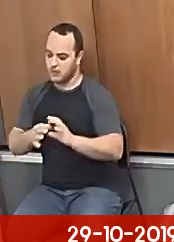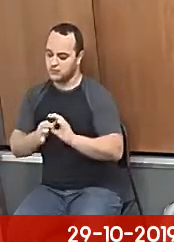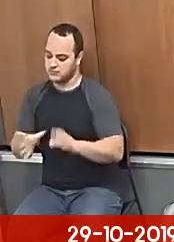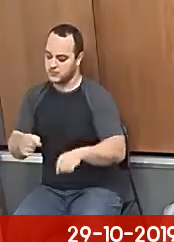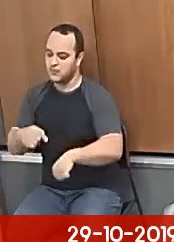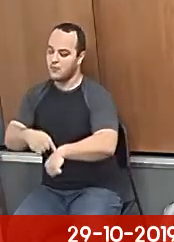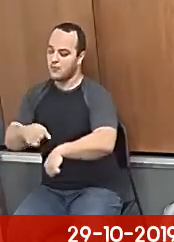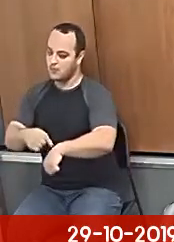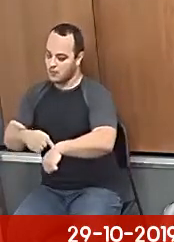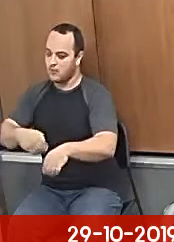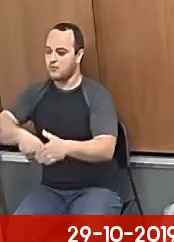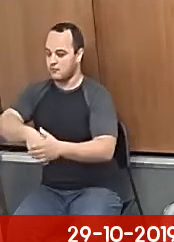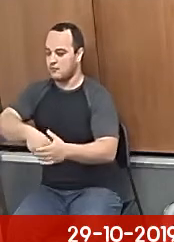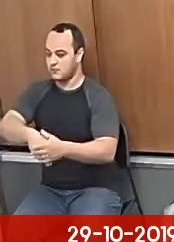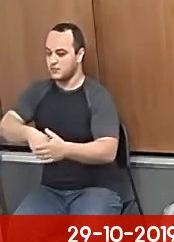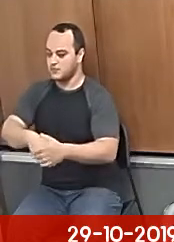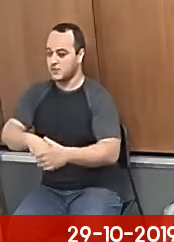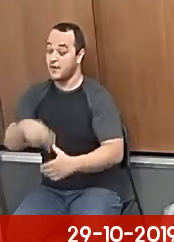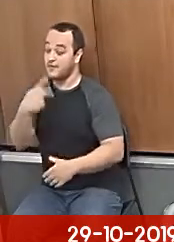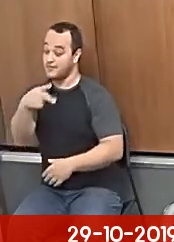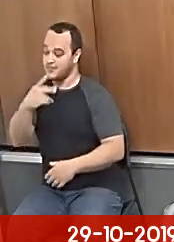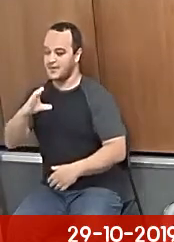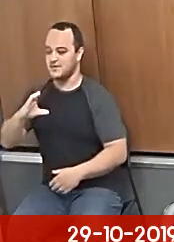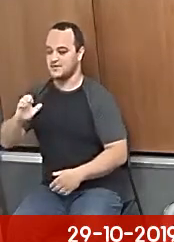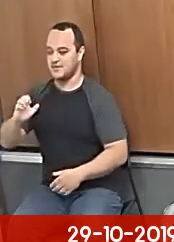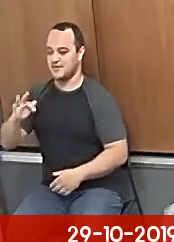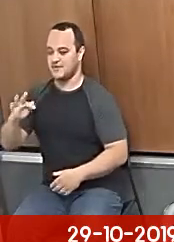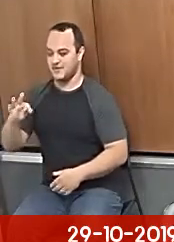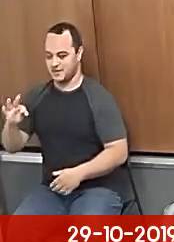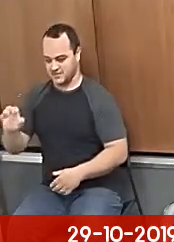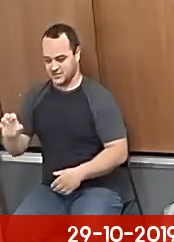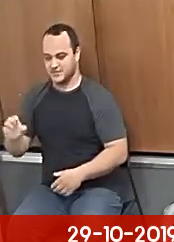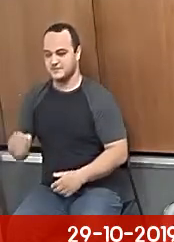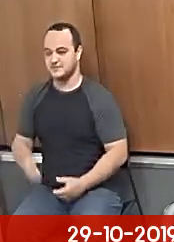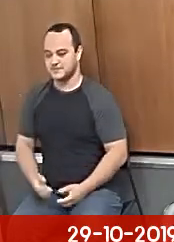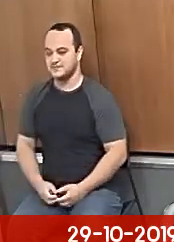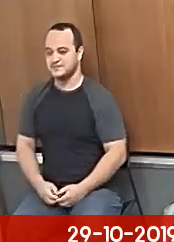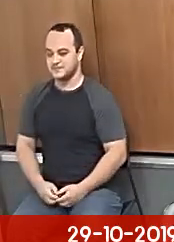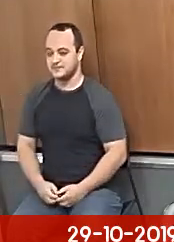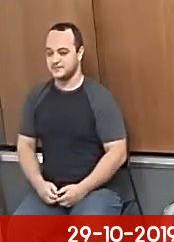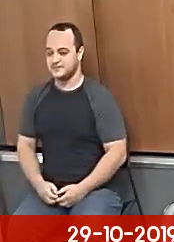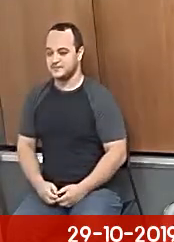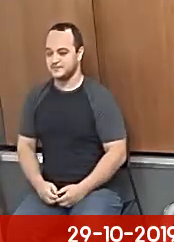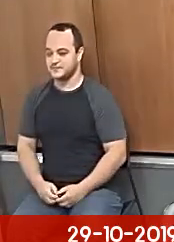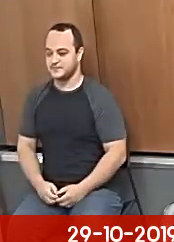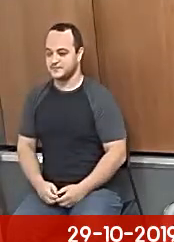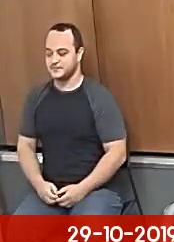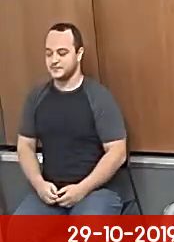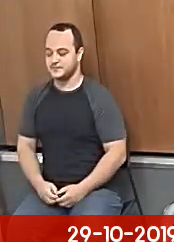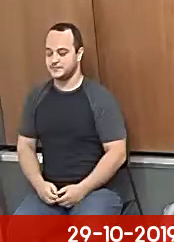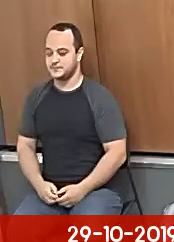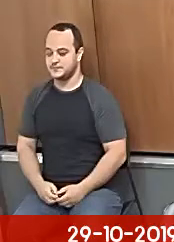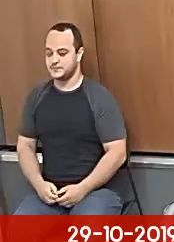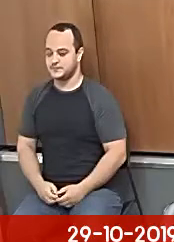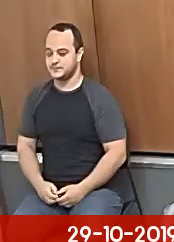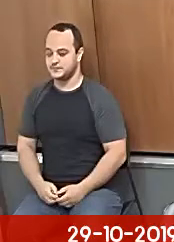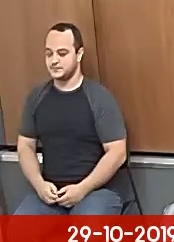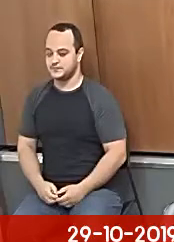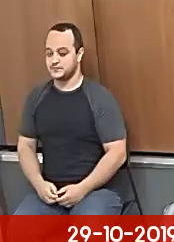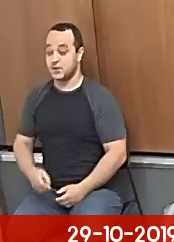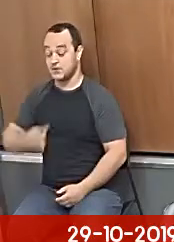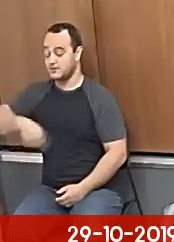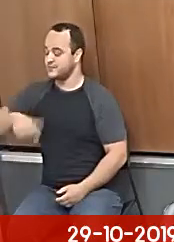assim, quem sabe a gente não consegue, através disso, fazer um vínculo mais formal da cessão do espaço. Essa cessão de espaço ainda